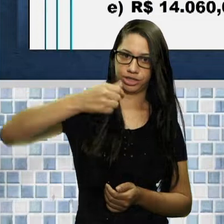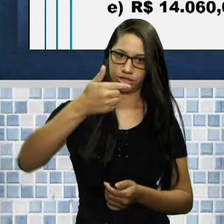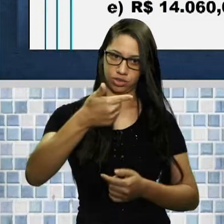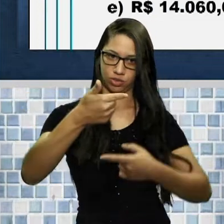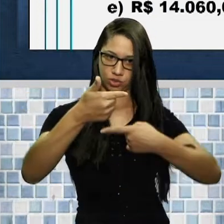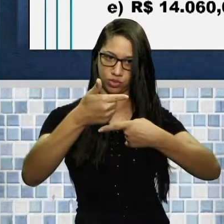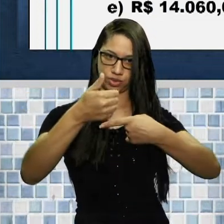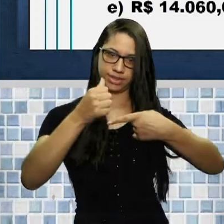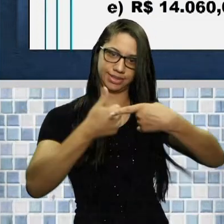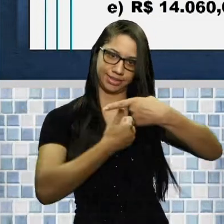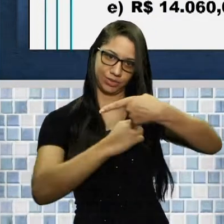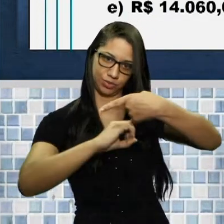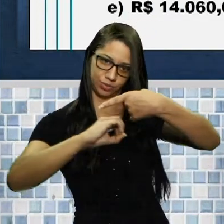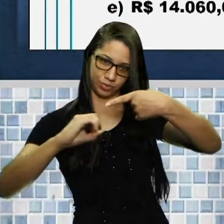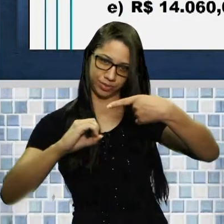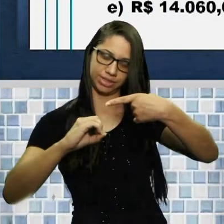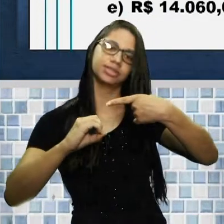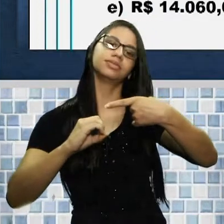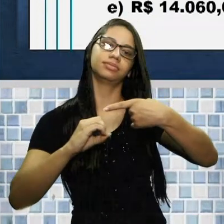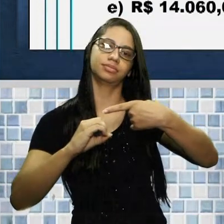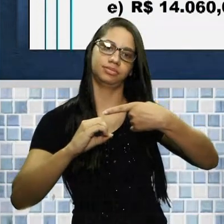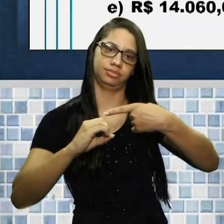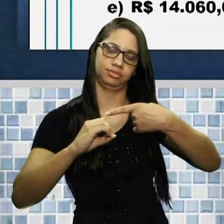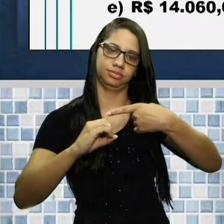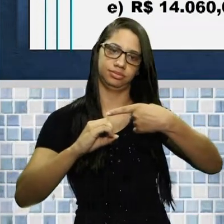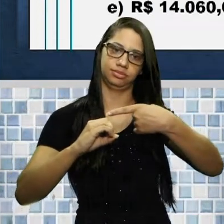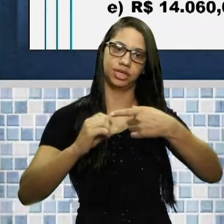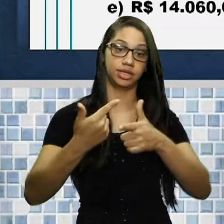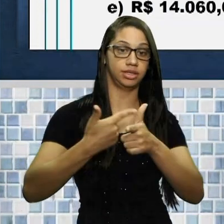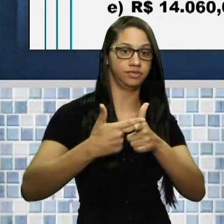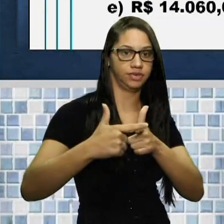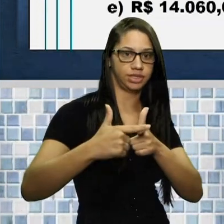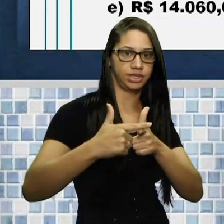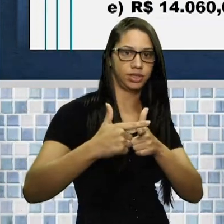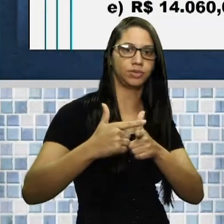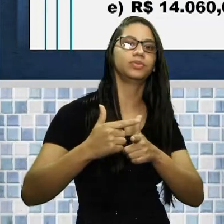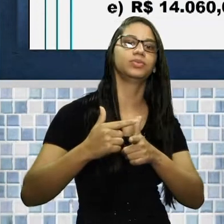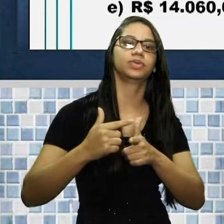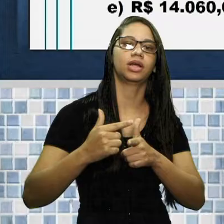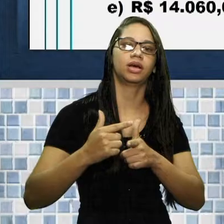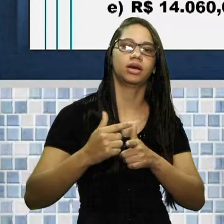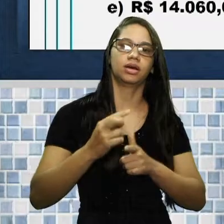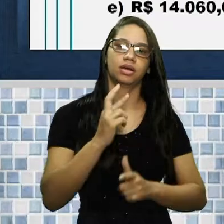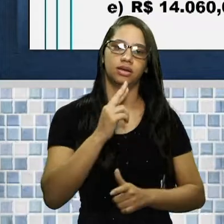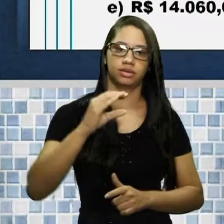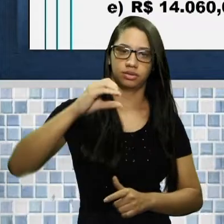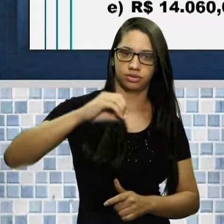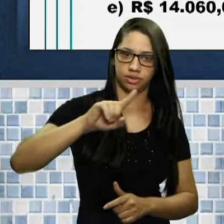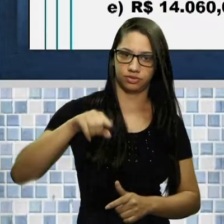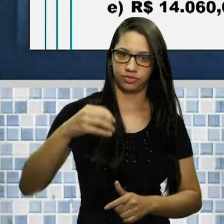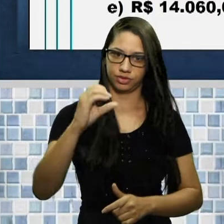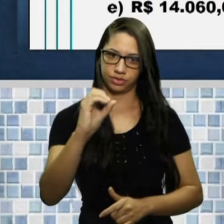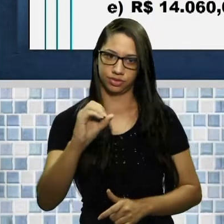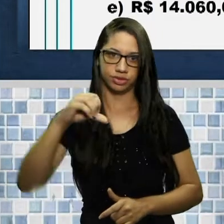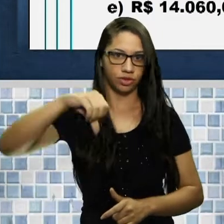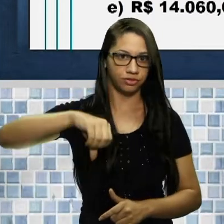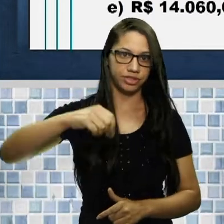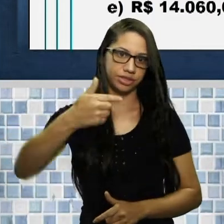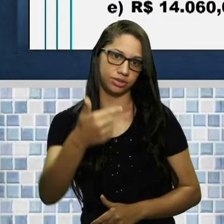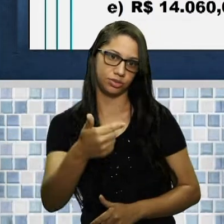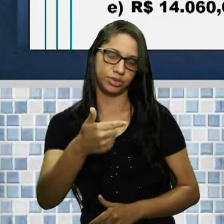92 sobre 100, que dividindo 92 sobre 100, vamos encontrar